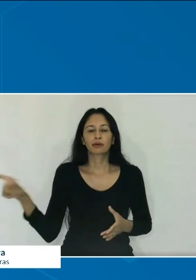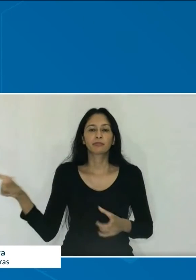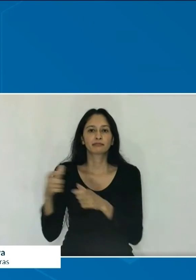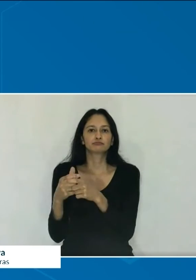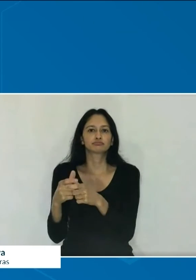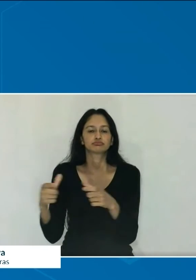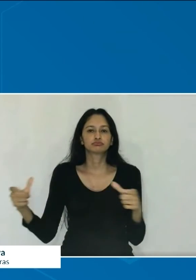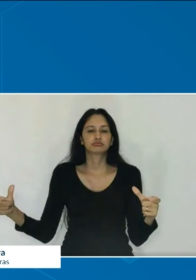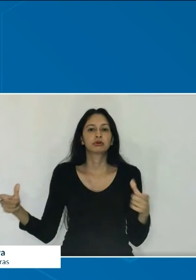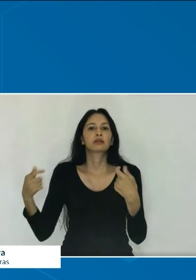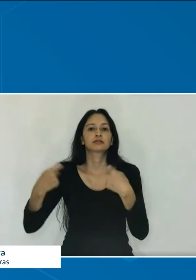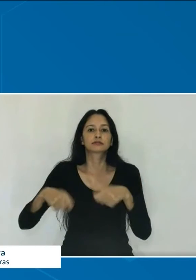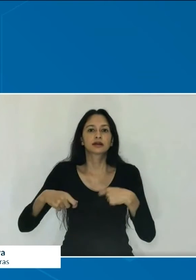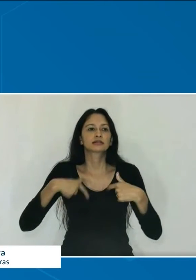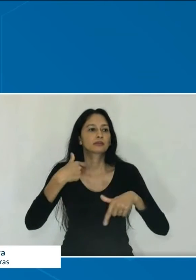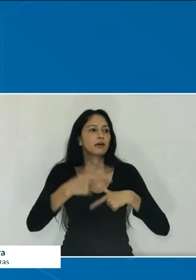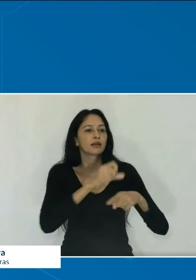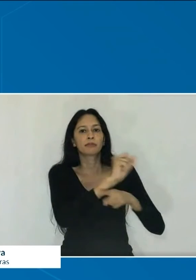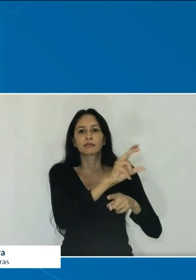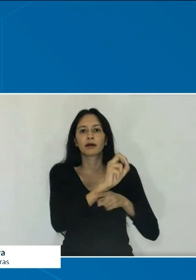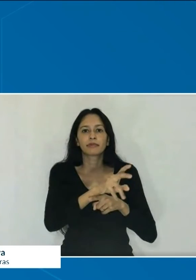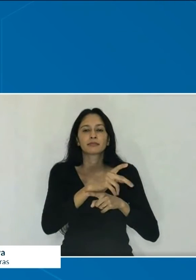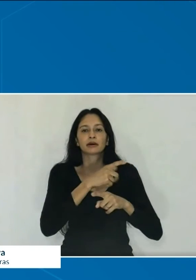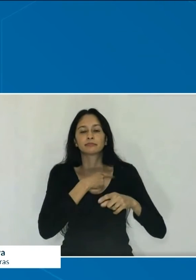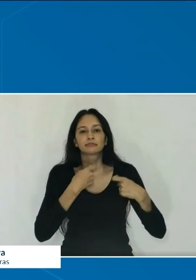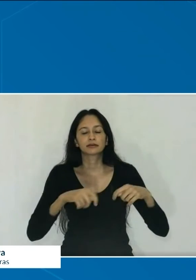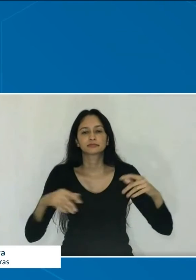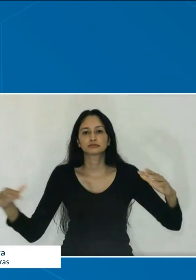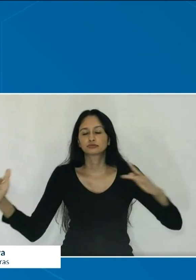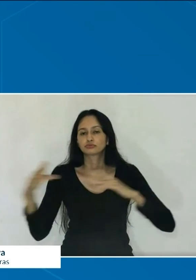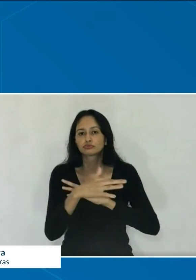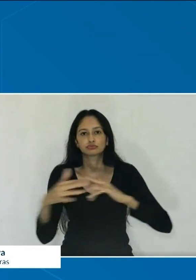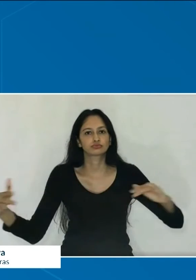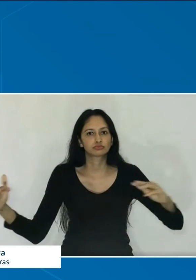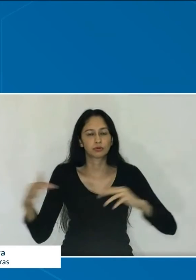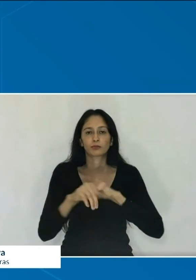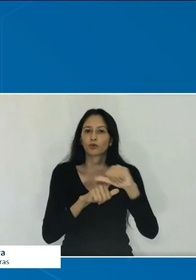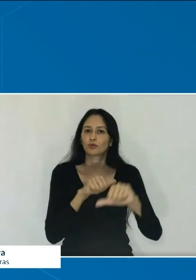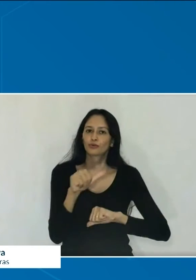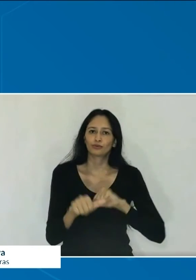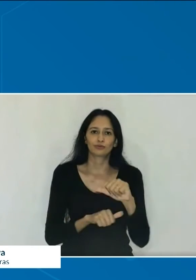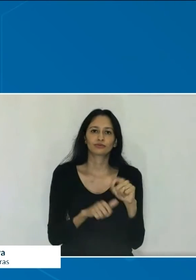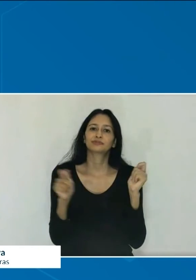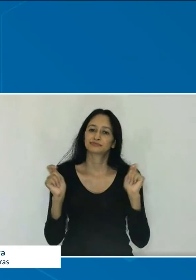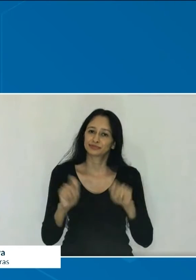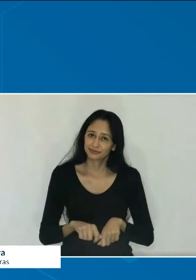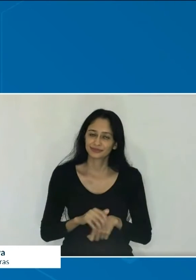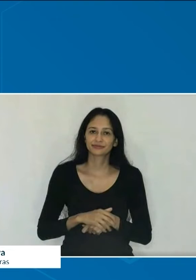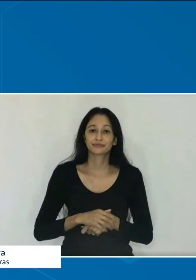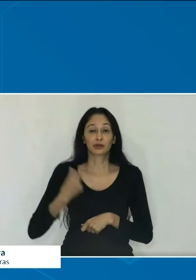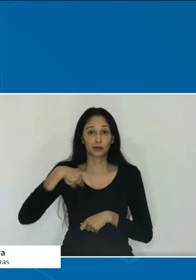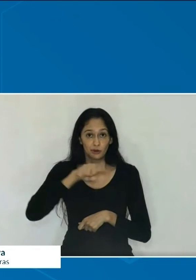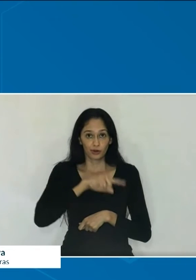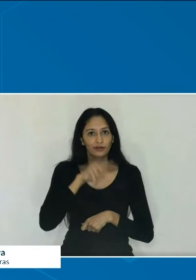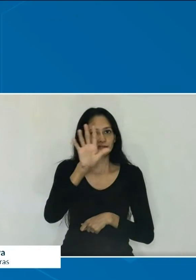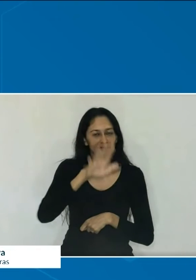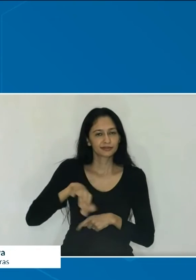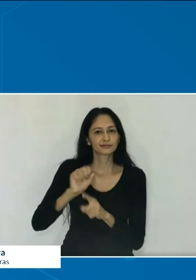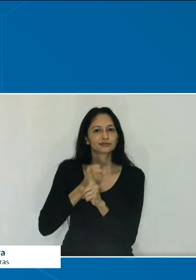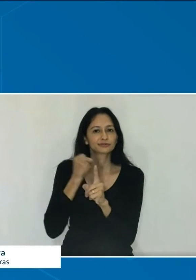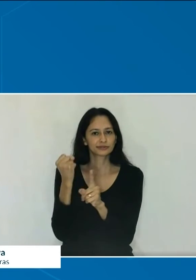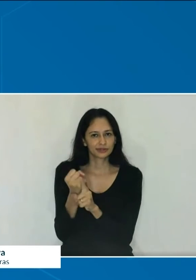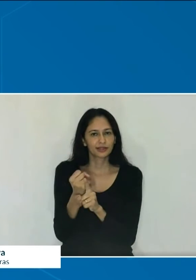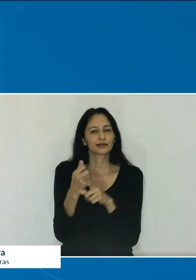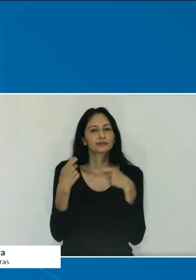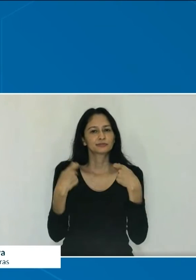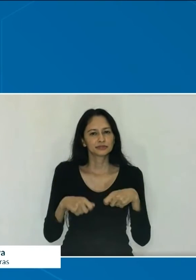se deslocar, aumenta a necessidade de transportar carga. Então, nós temos que, como sociedade, entender que temos que fazer um processo